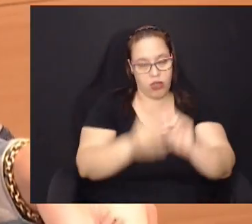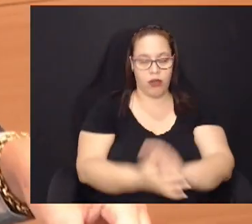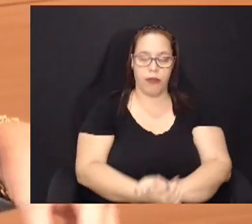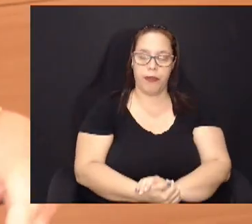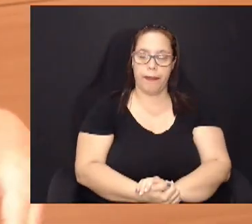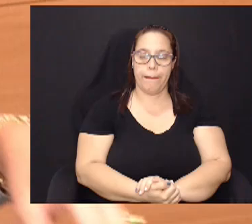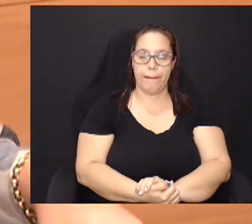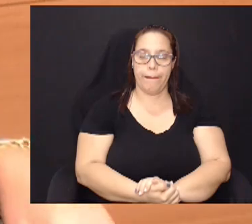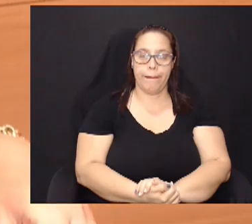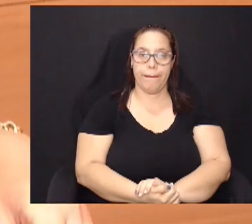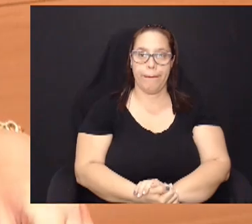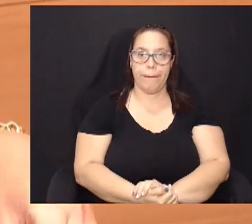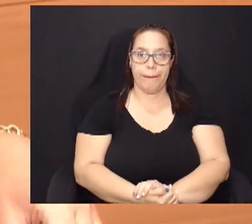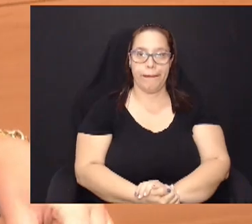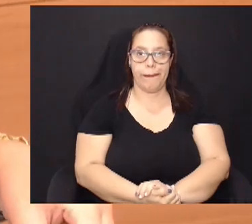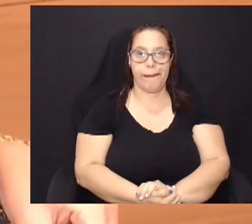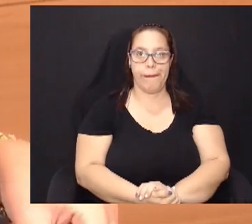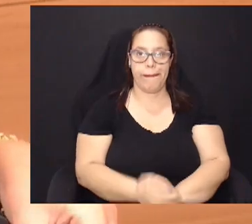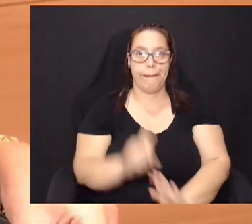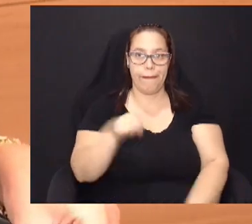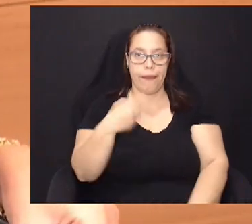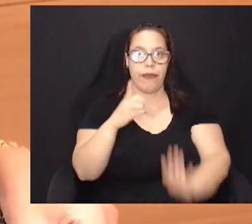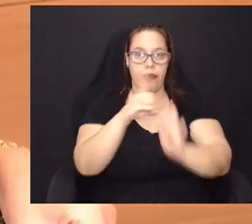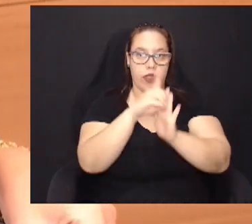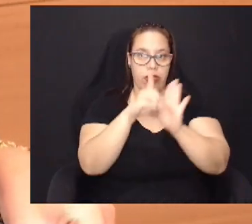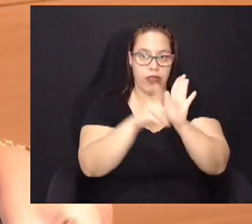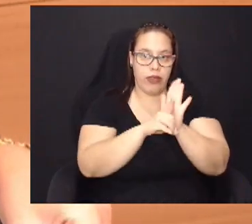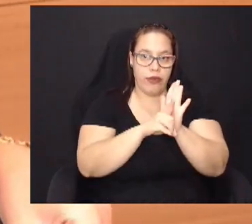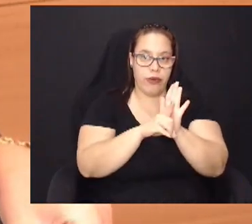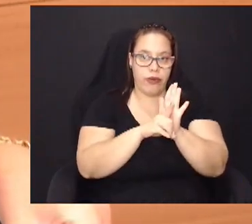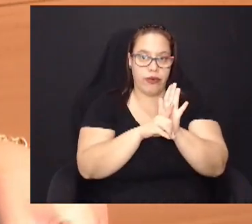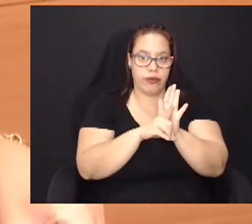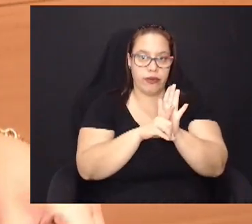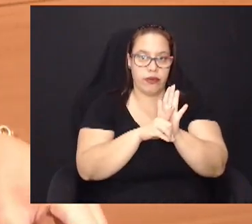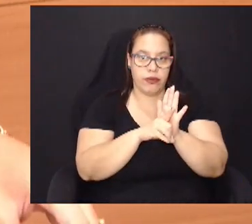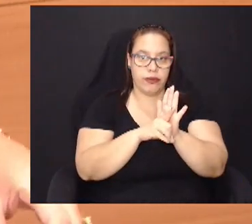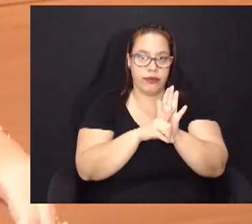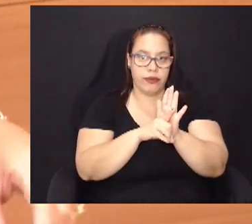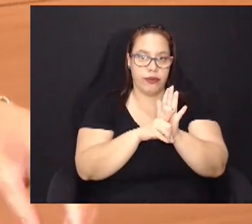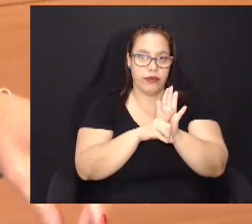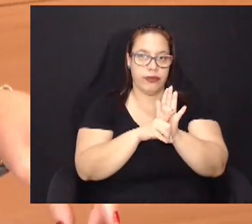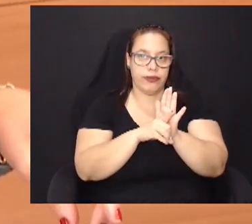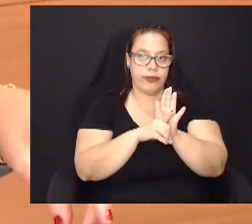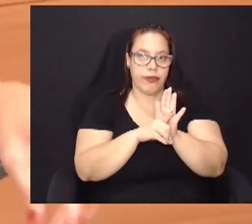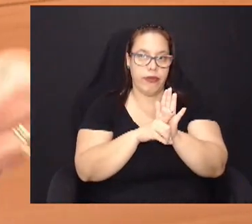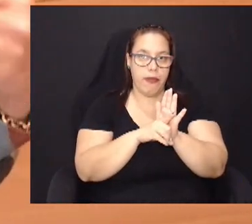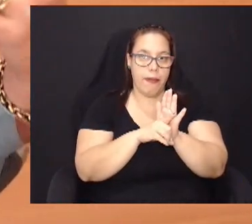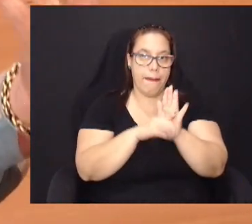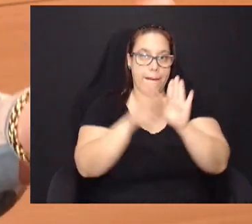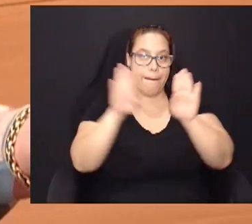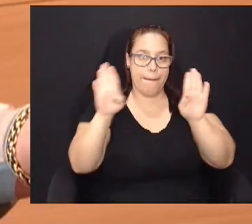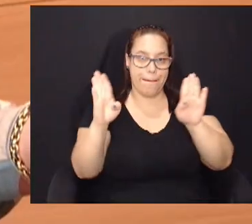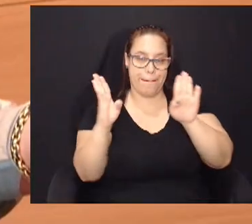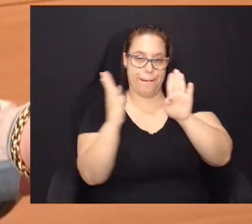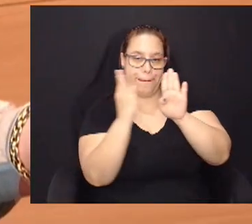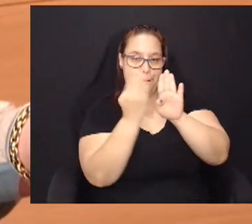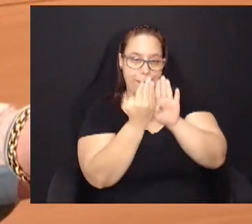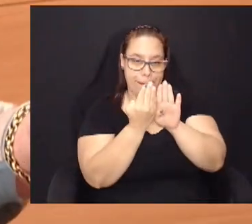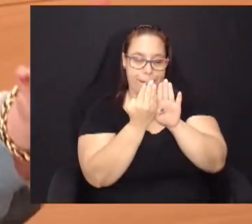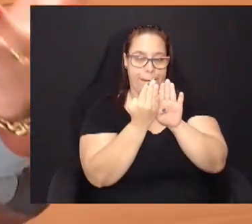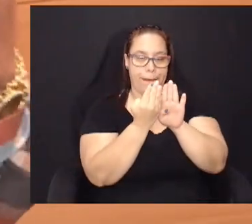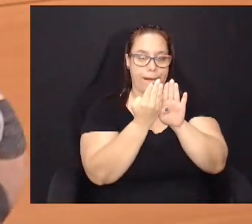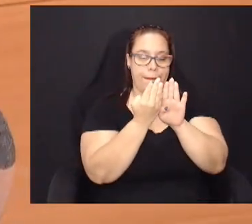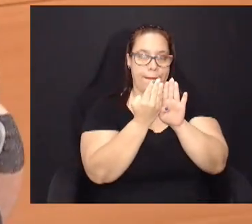do outro apontamento do decreto que a doutora Samira coloca é com relação a portas fechadas